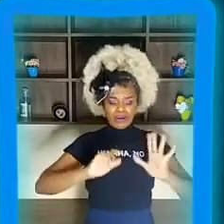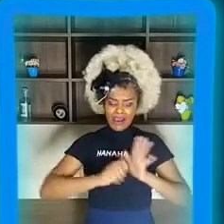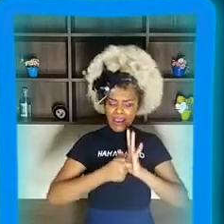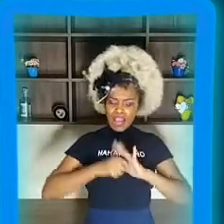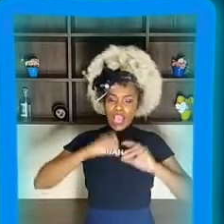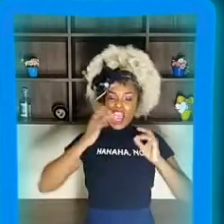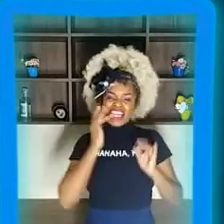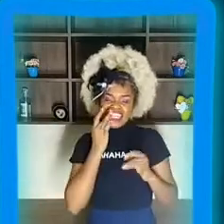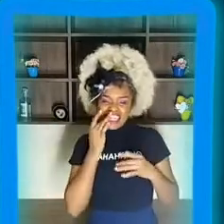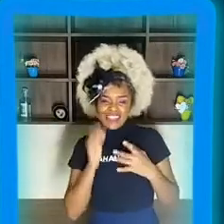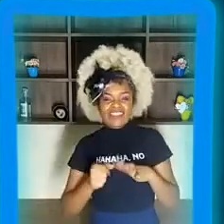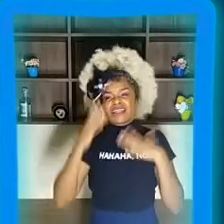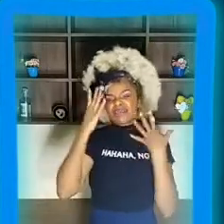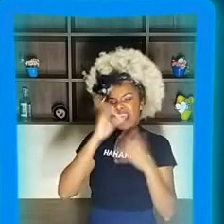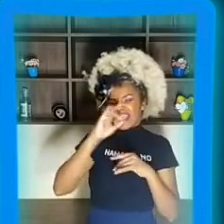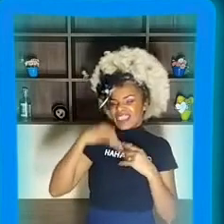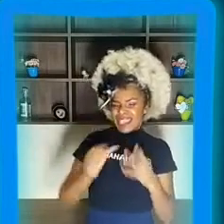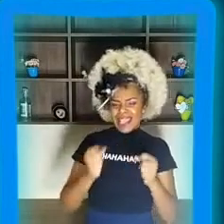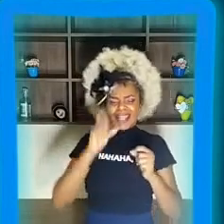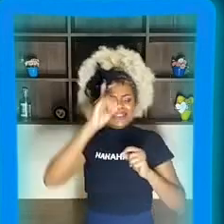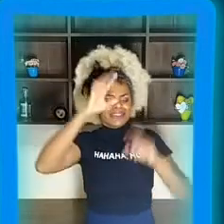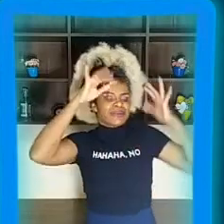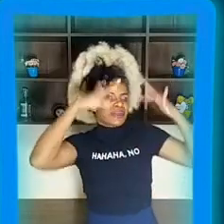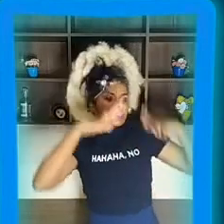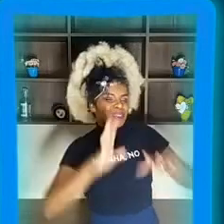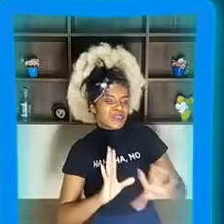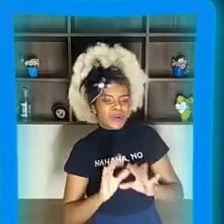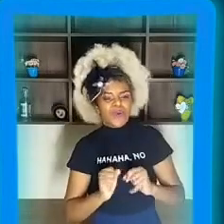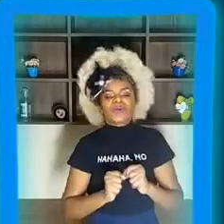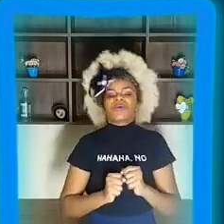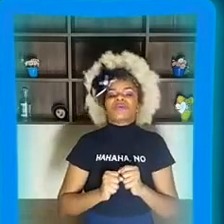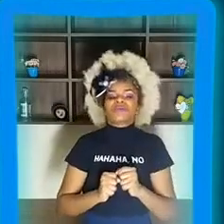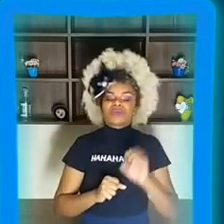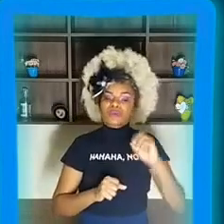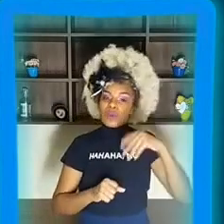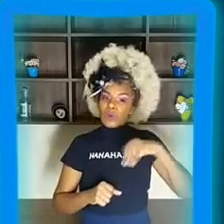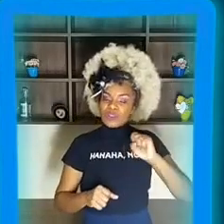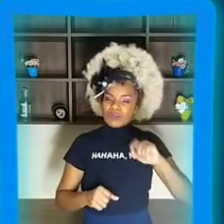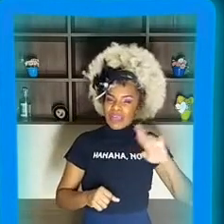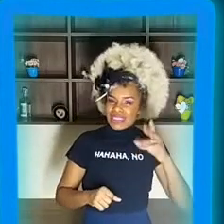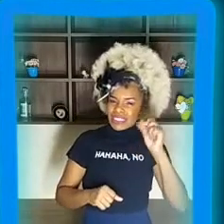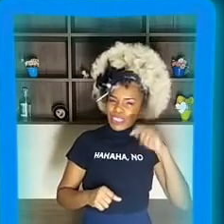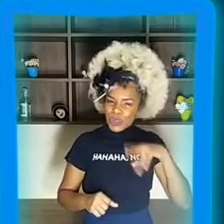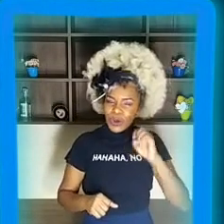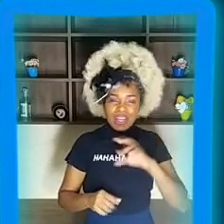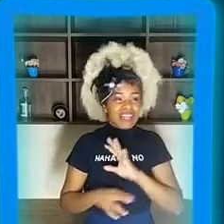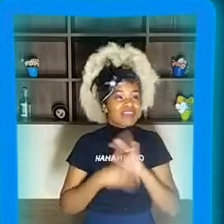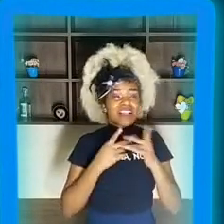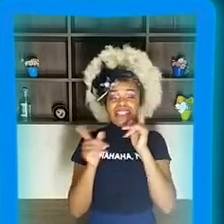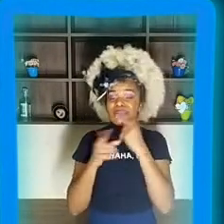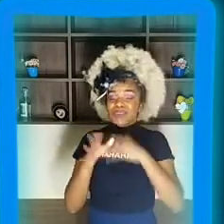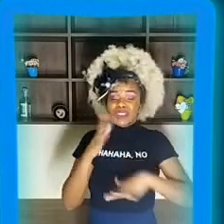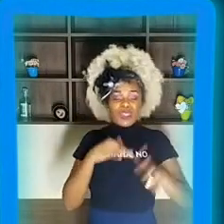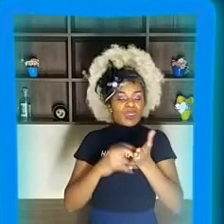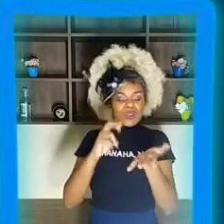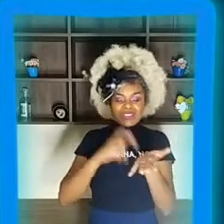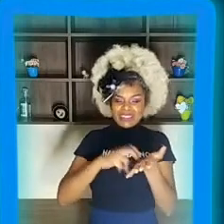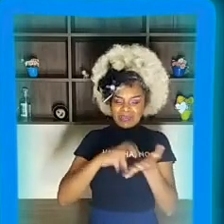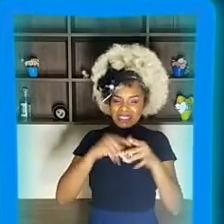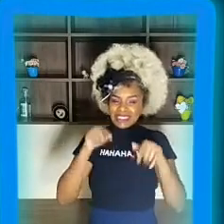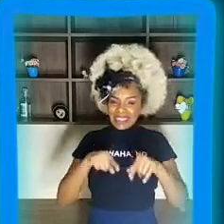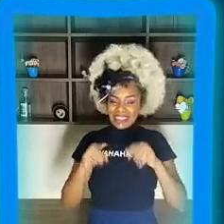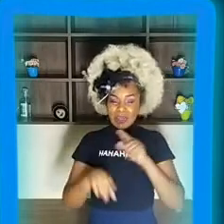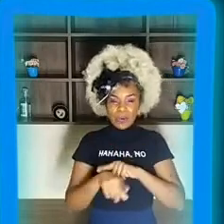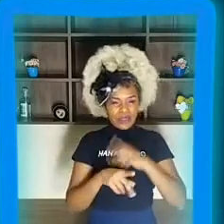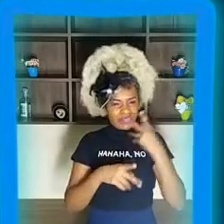Aí também que Denis, Deus te abençoe. Osmar Senhorete Júnior falou, essa música de todas as manhãs daqui... Quando você falou,